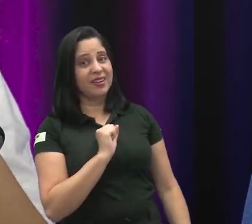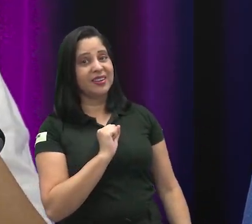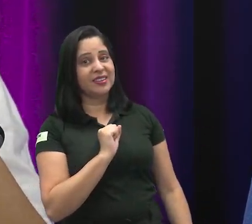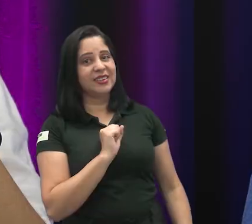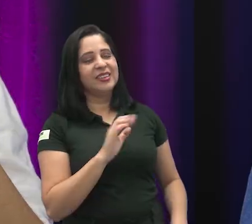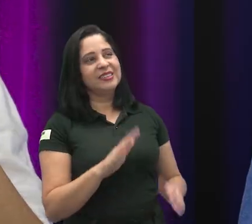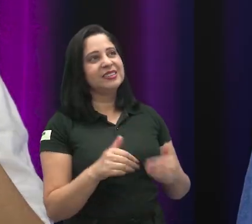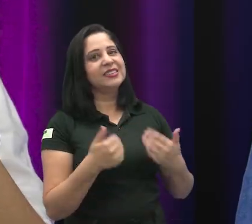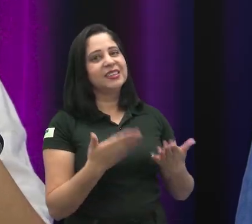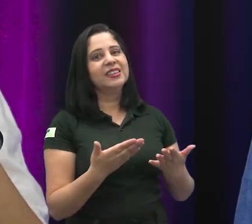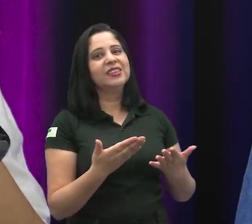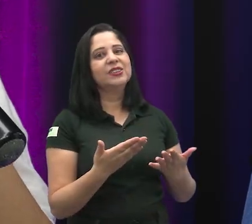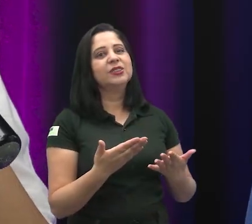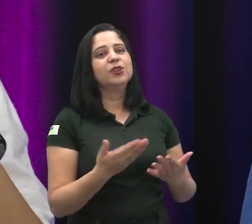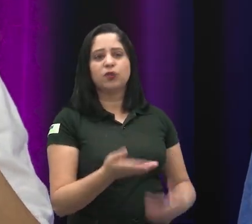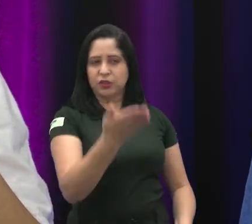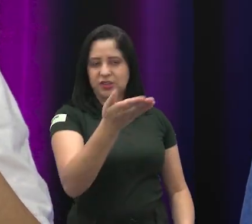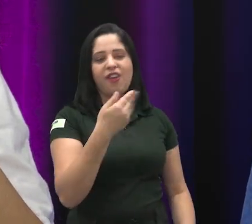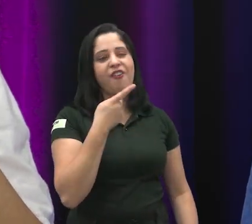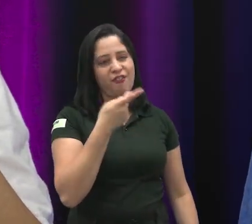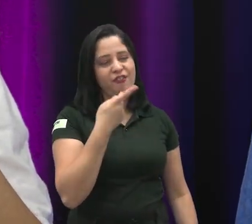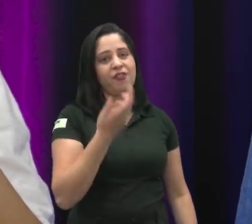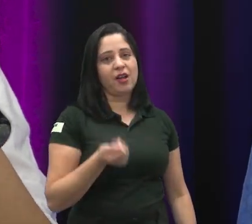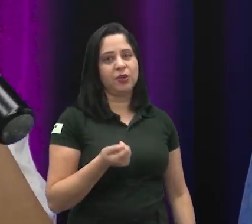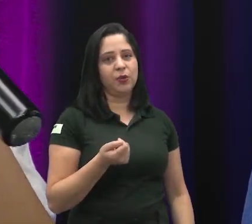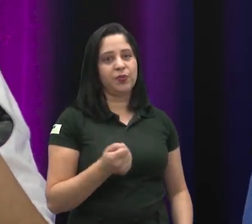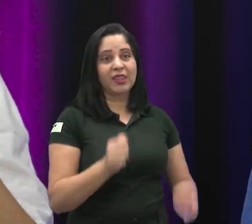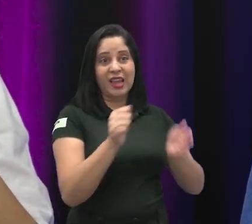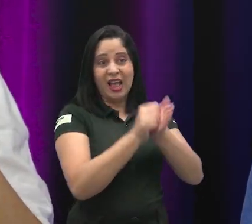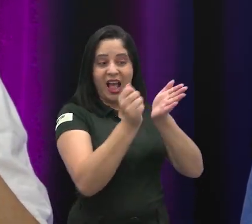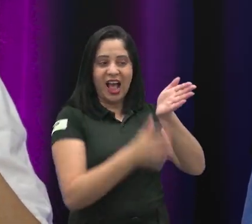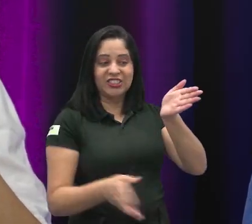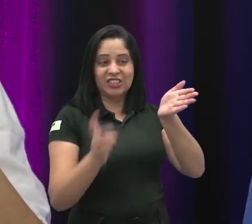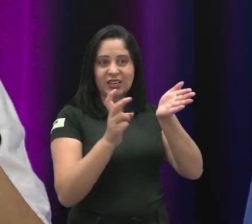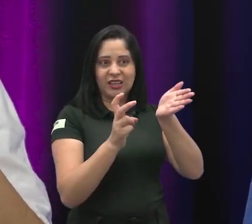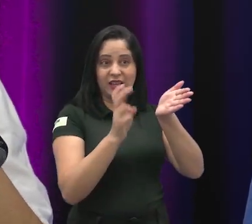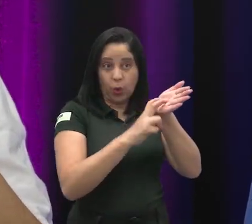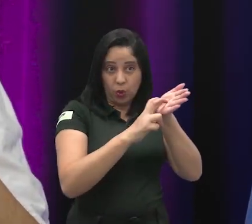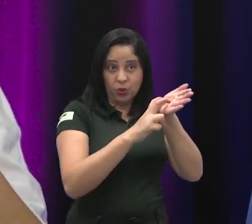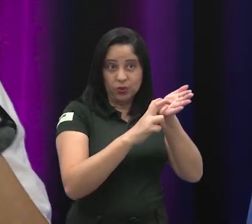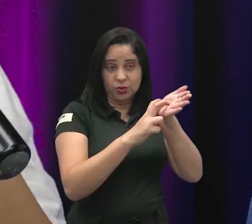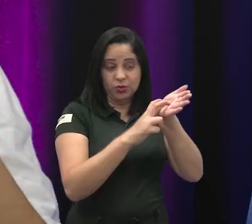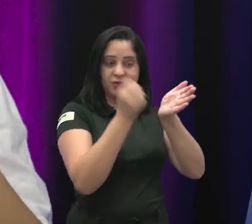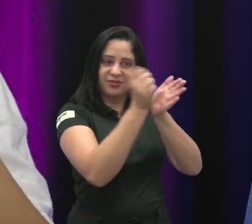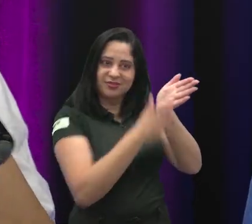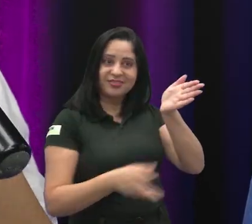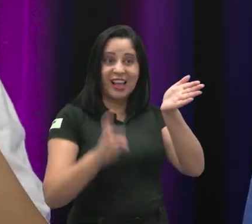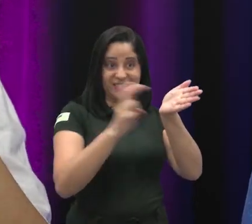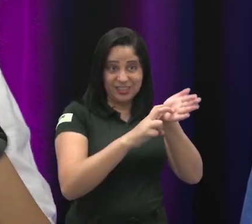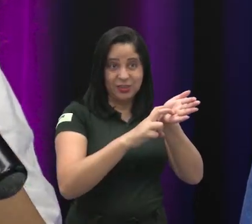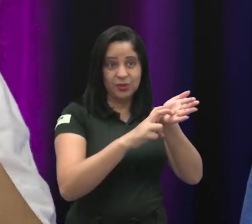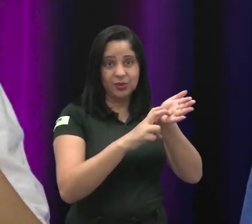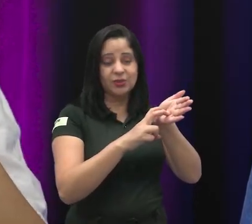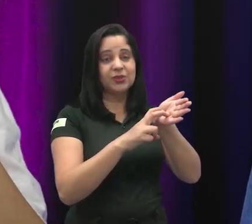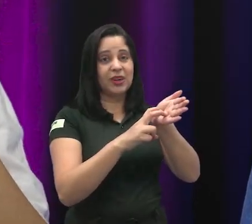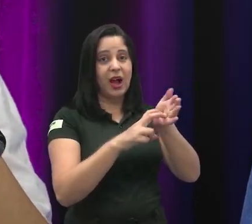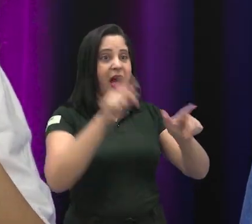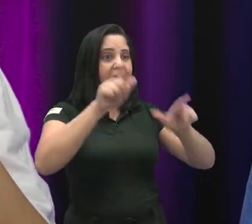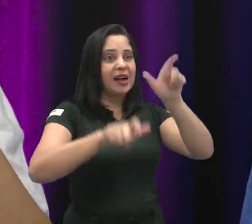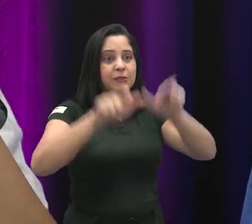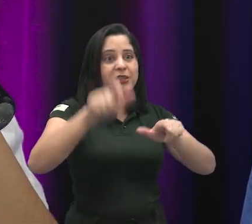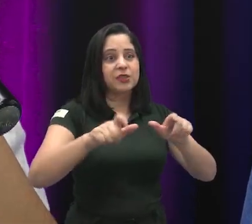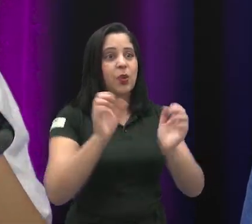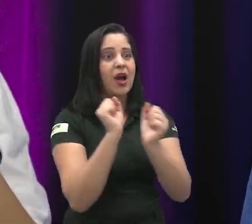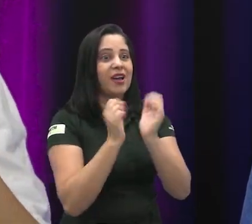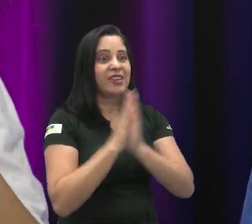disso de alguma forma, assim. E como você falou, acho que a agenda cultural tem essa responsabilidade, né? O pessoal espera para saber o que vai ter, o que vai ter